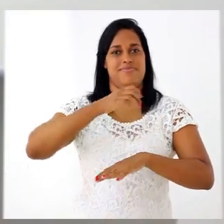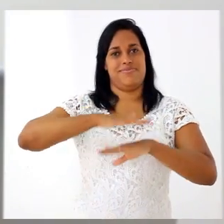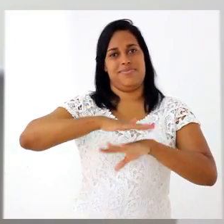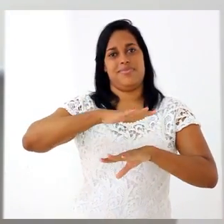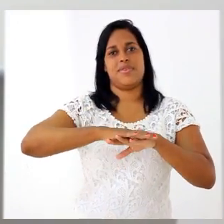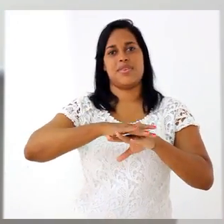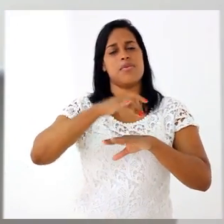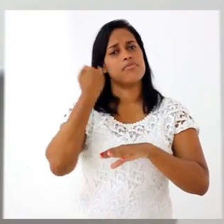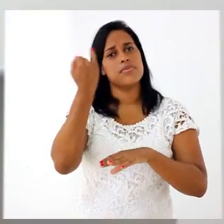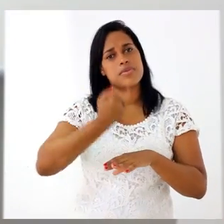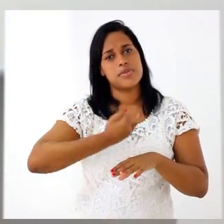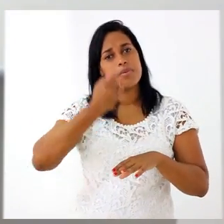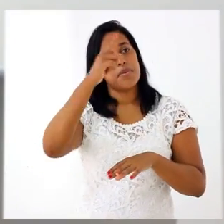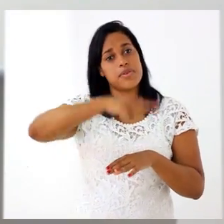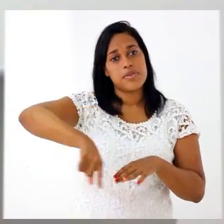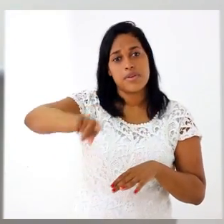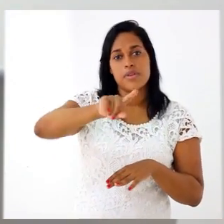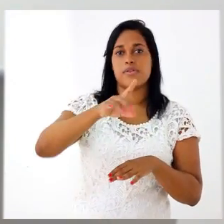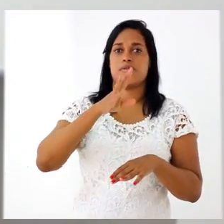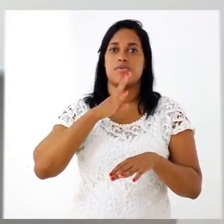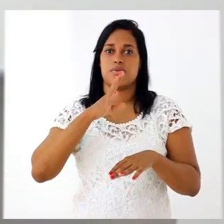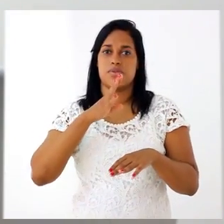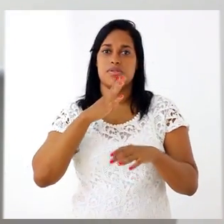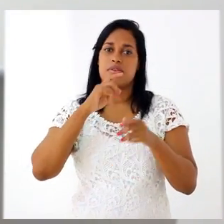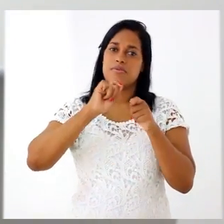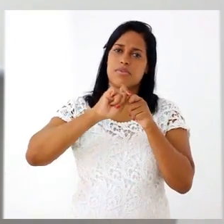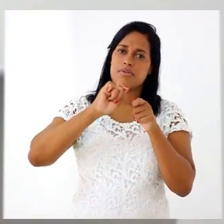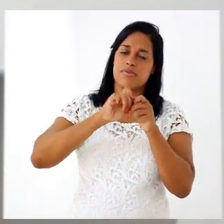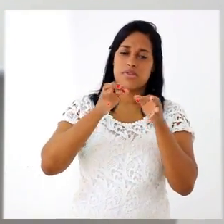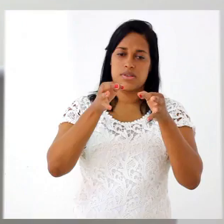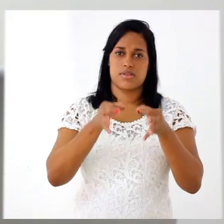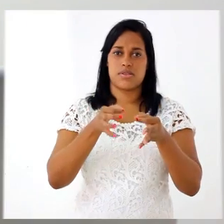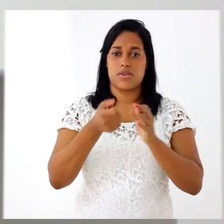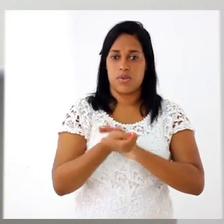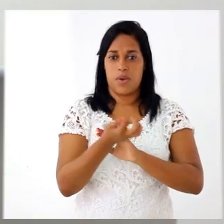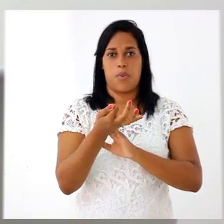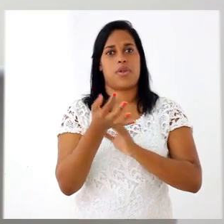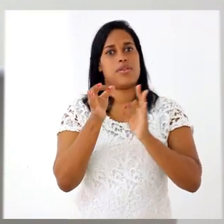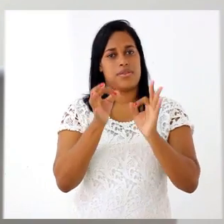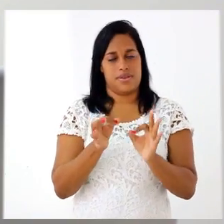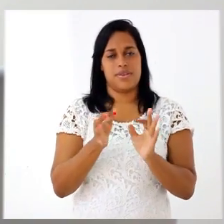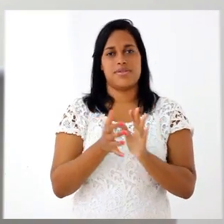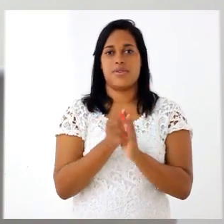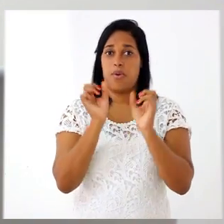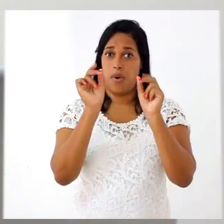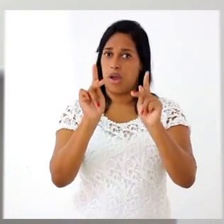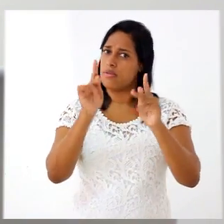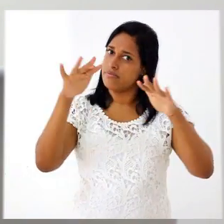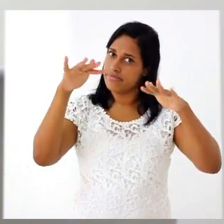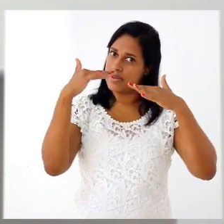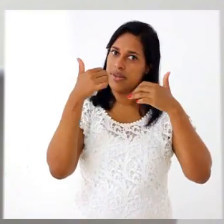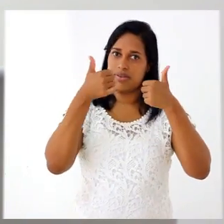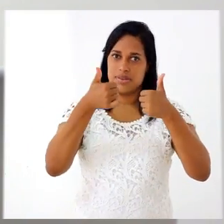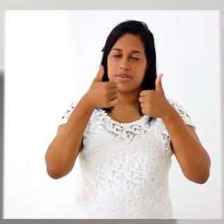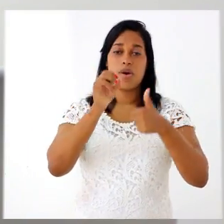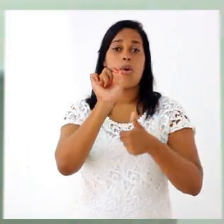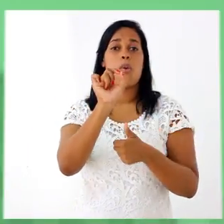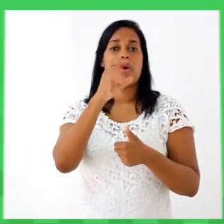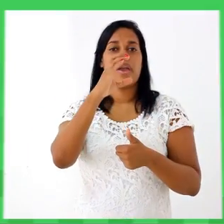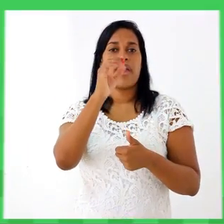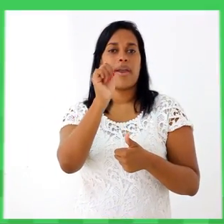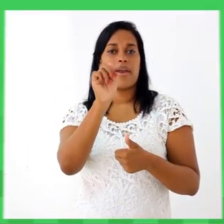você estar apto a fazer uma modelagem de entidade de relacionamento, ok? Então, muita atenção. O que é